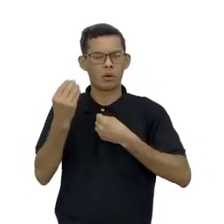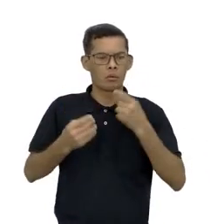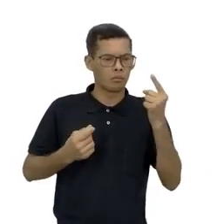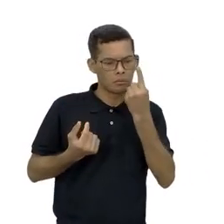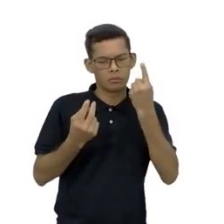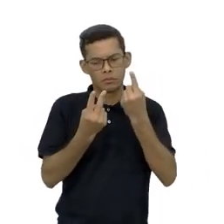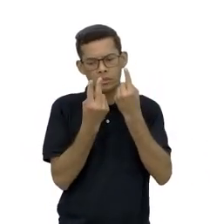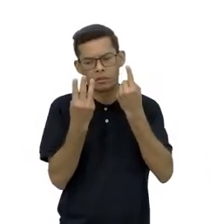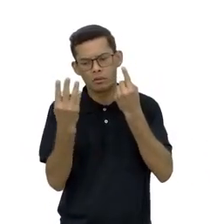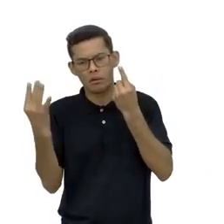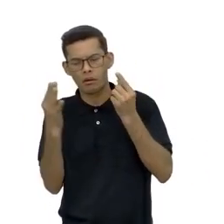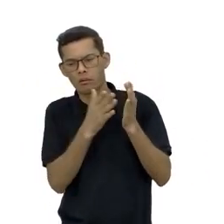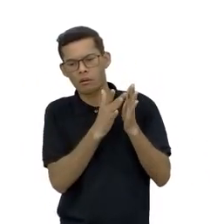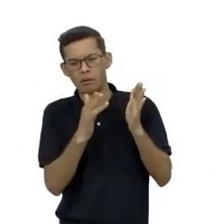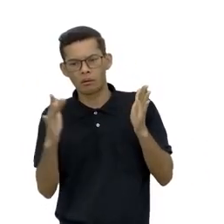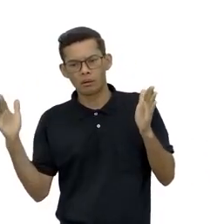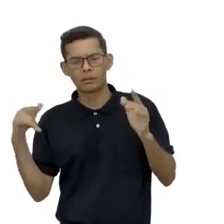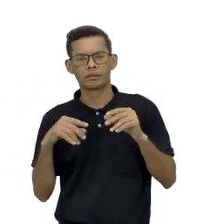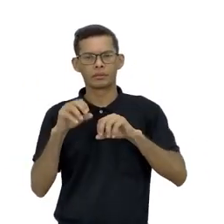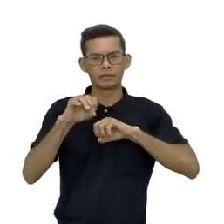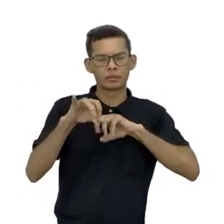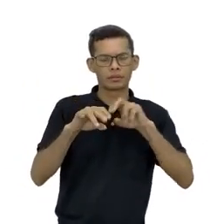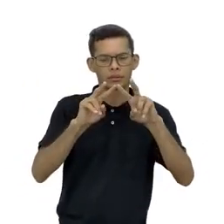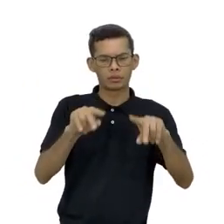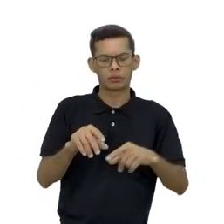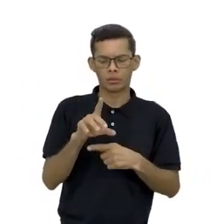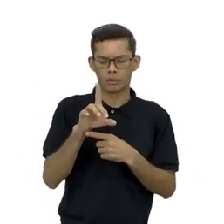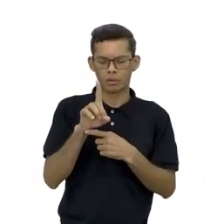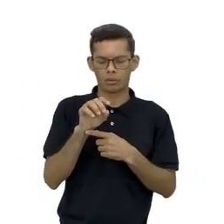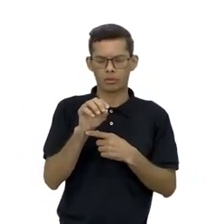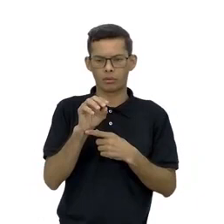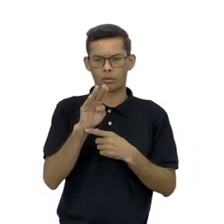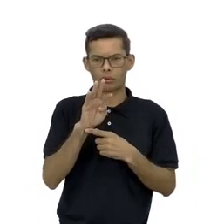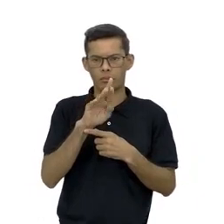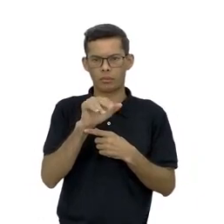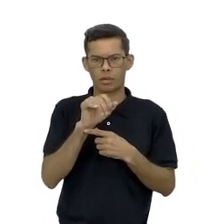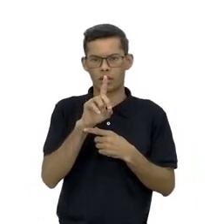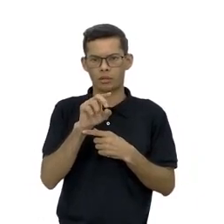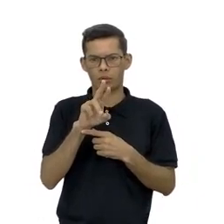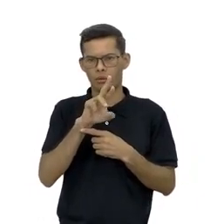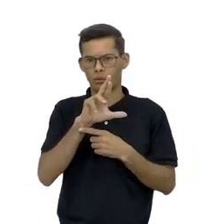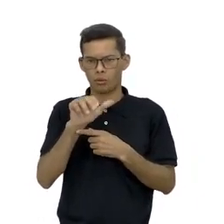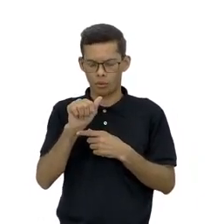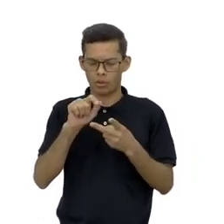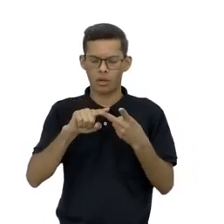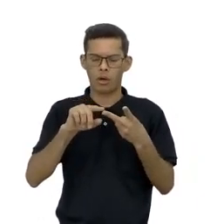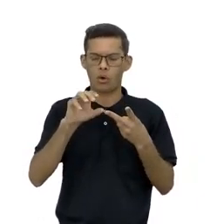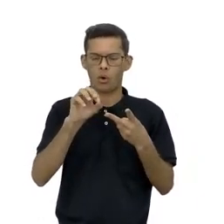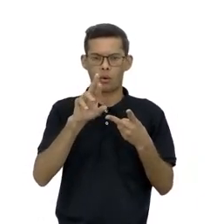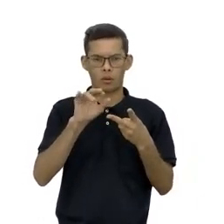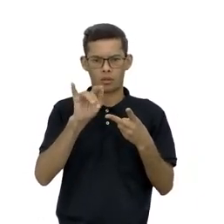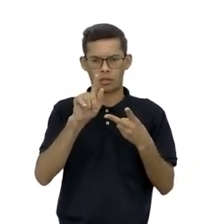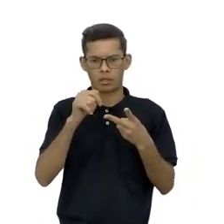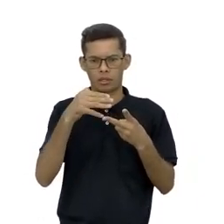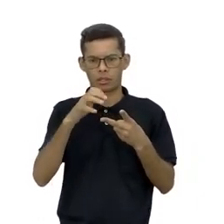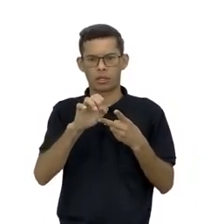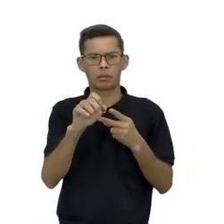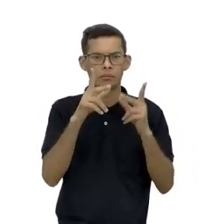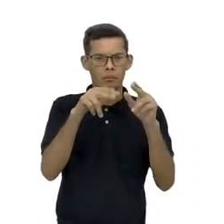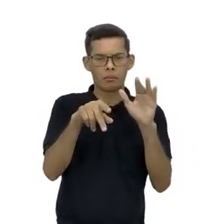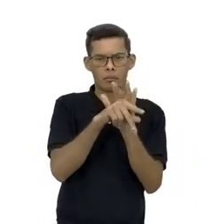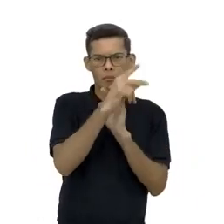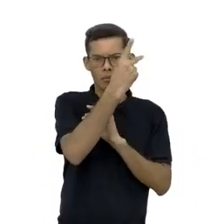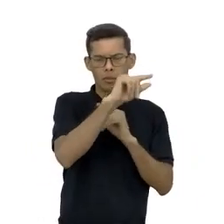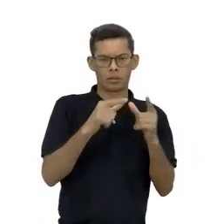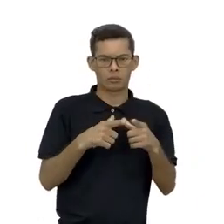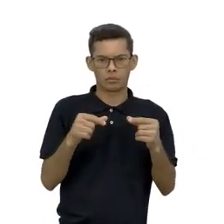arte da dobradura e do origami, próprio da cultura do Japão. Podem ser retomadas instruções dos jogos conhecidos